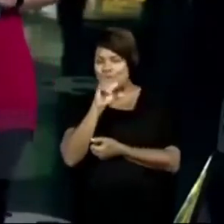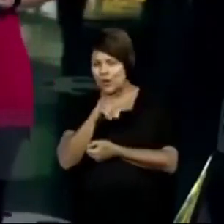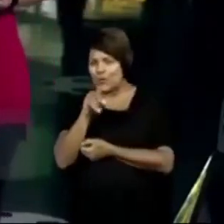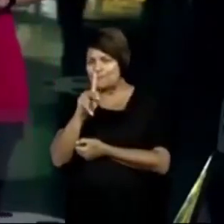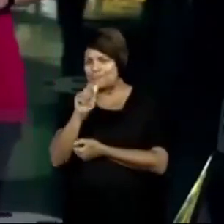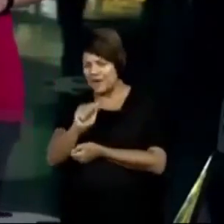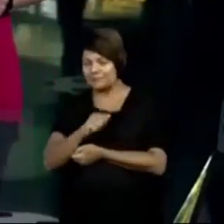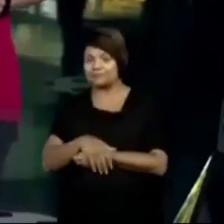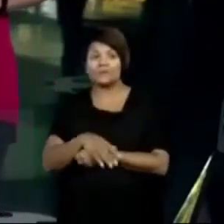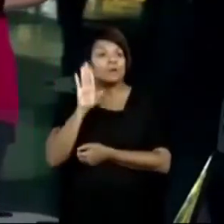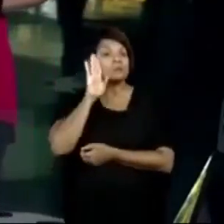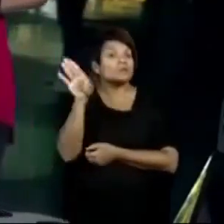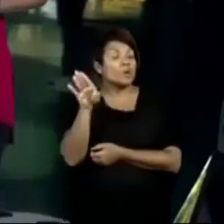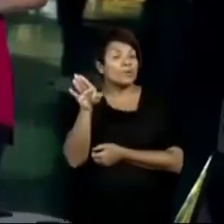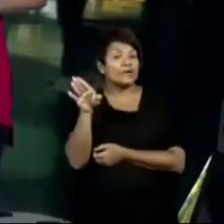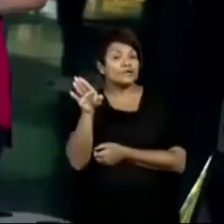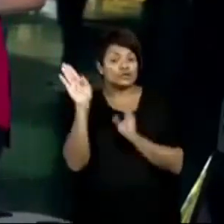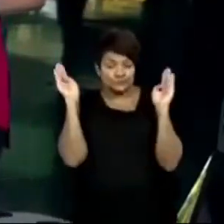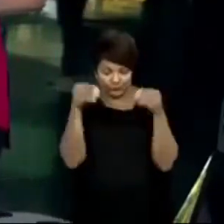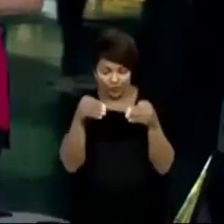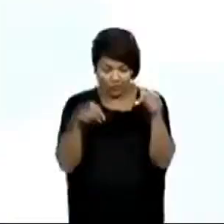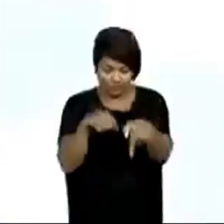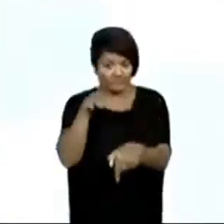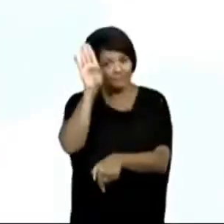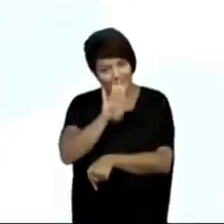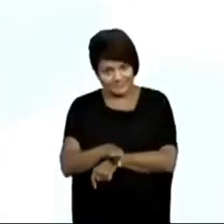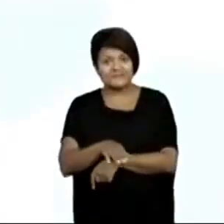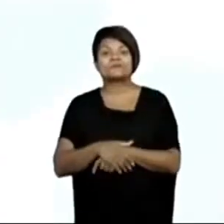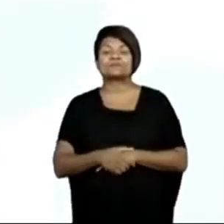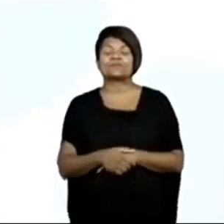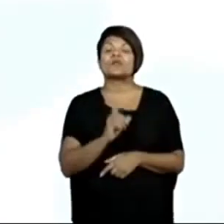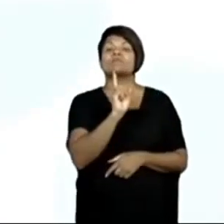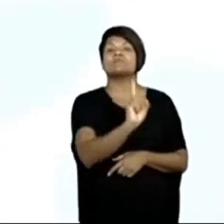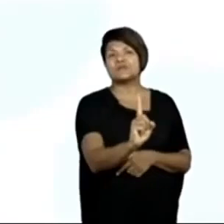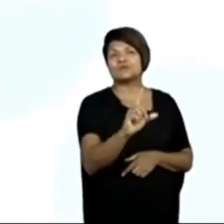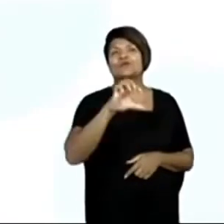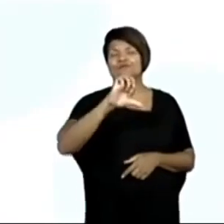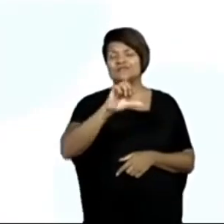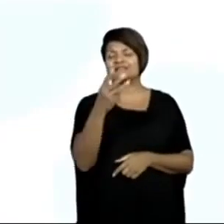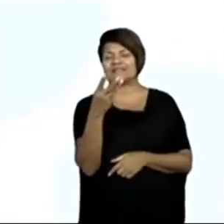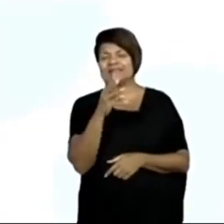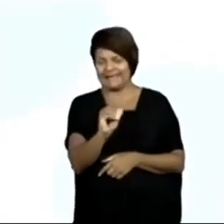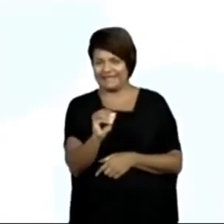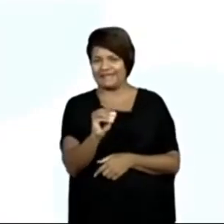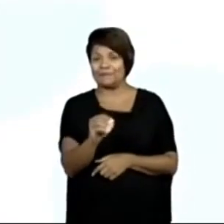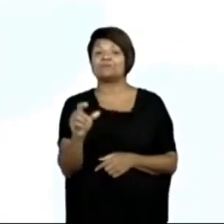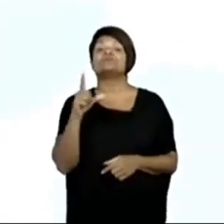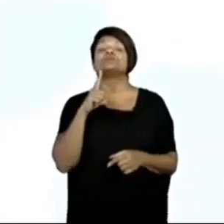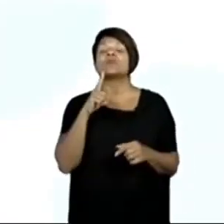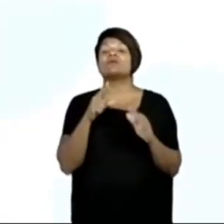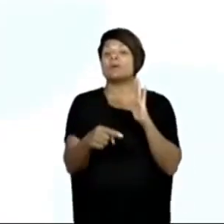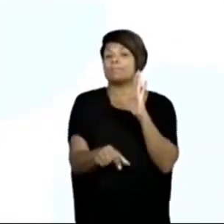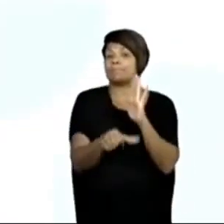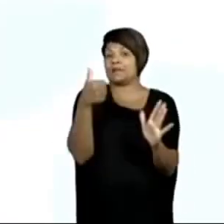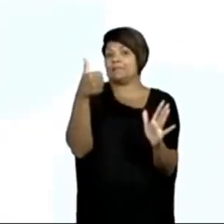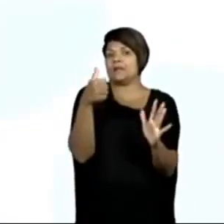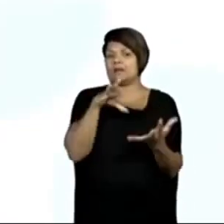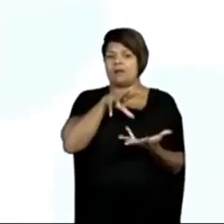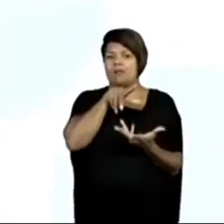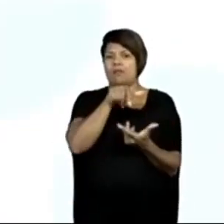principalmente voltado ao nosso país, que é o Brasil, né? Então, em 1930, tivemos a primeira Copa do